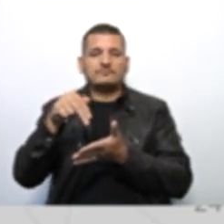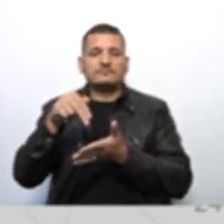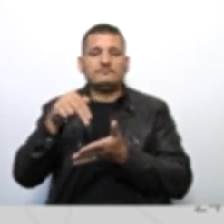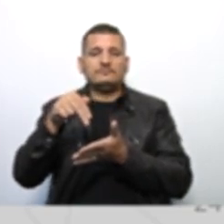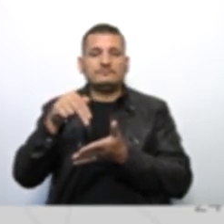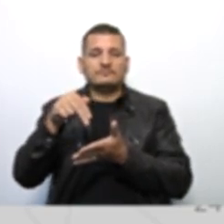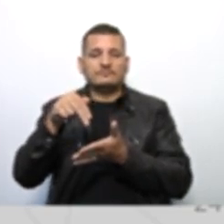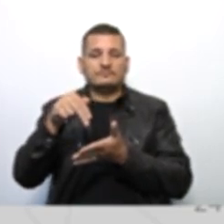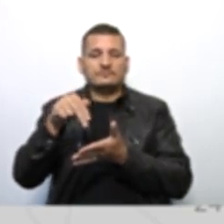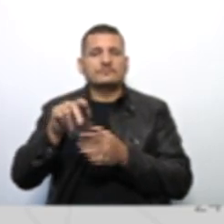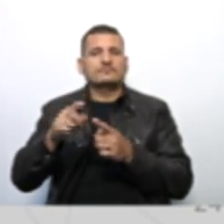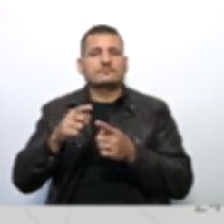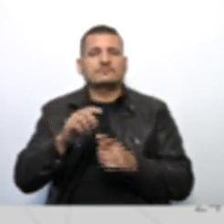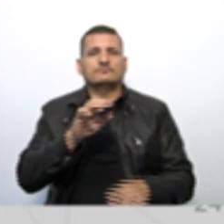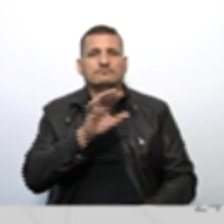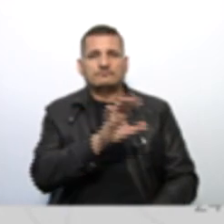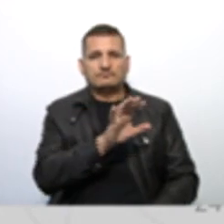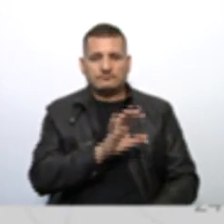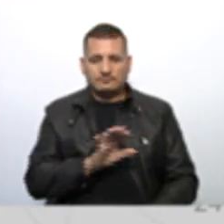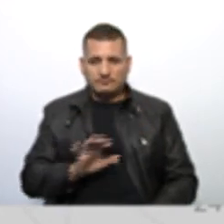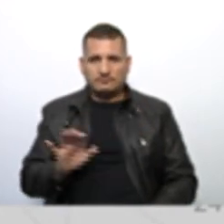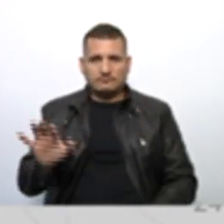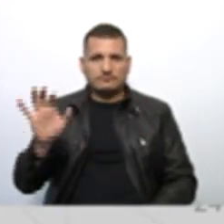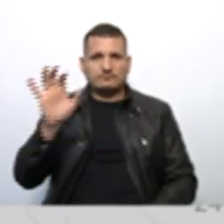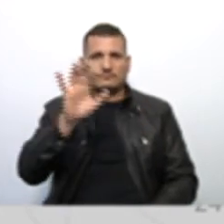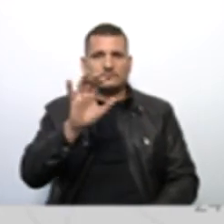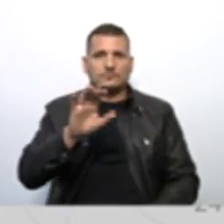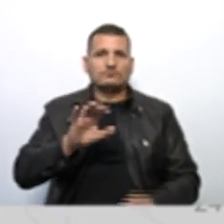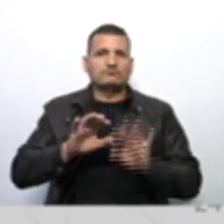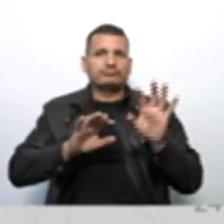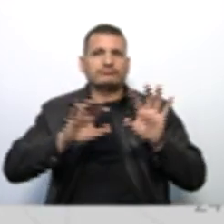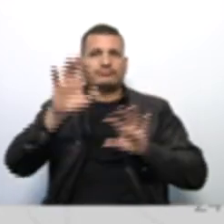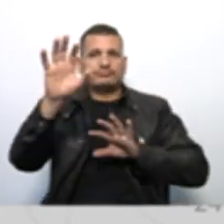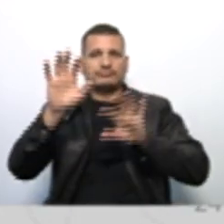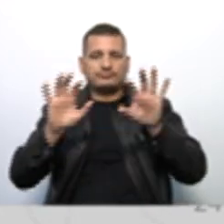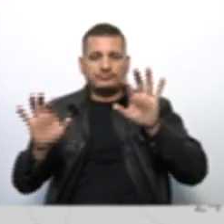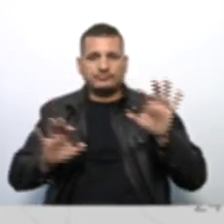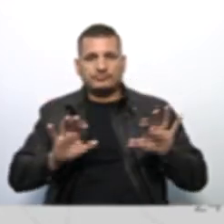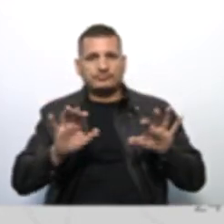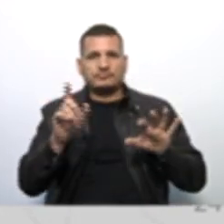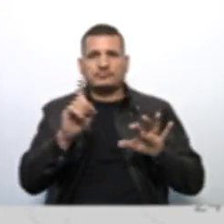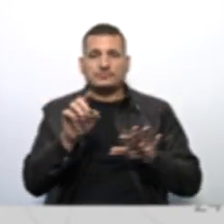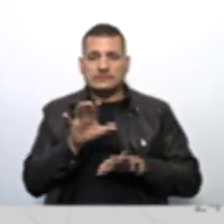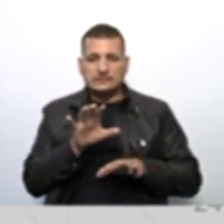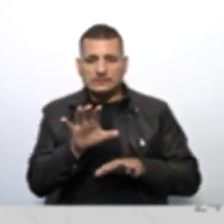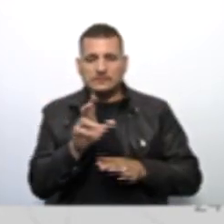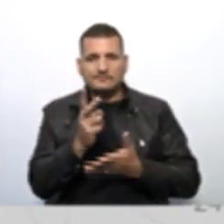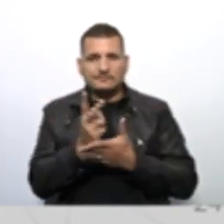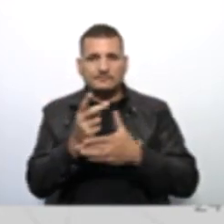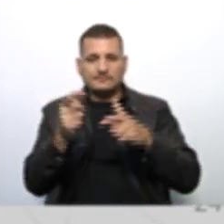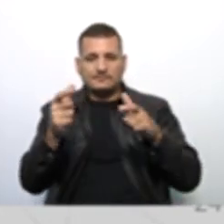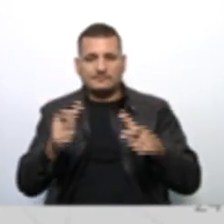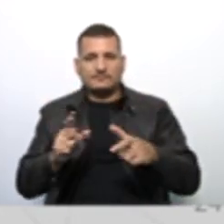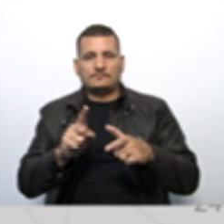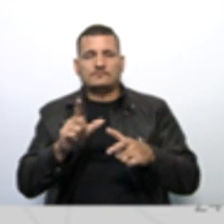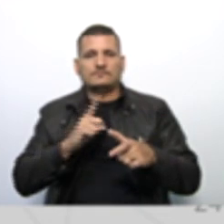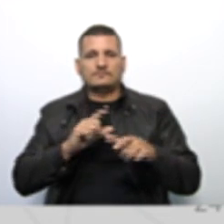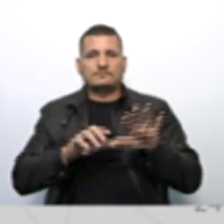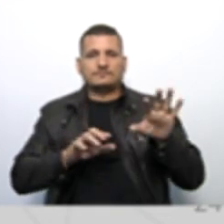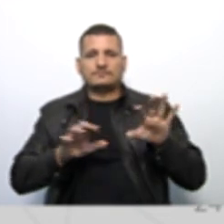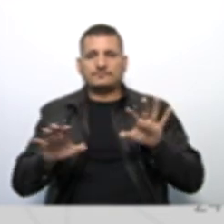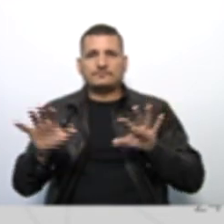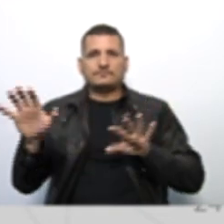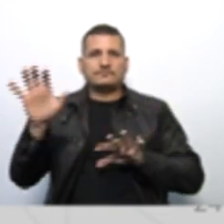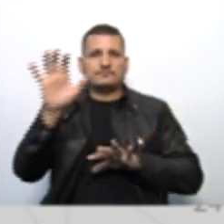fisicamente, pessoal, em outras regiões, ok? Elas não estão na mesma cidade, elas estão em uma